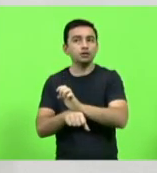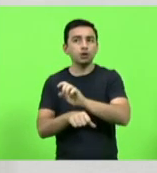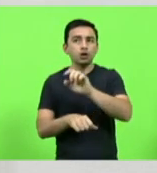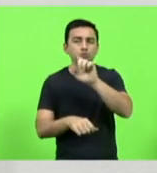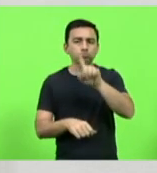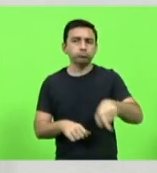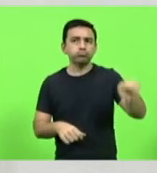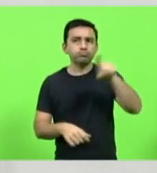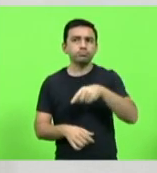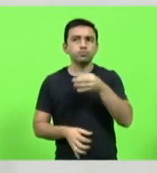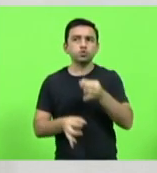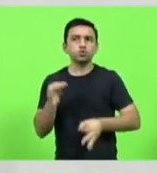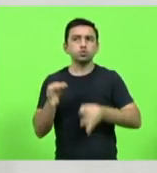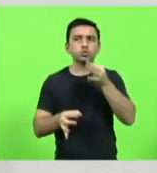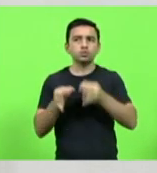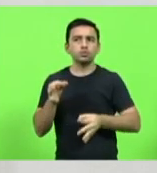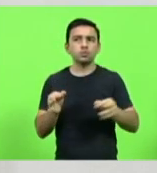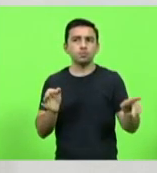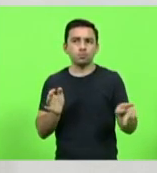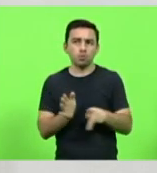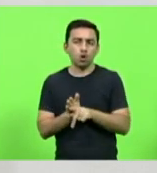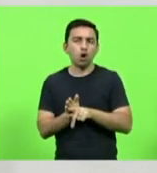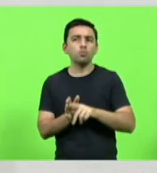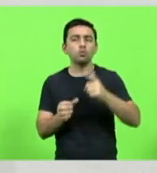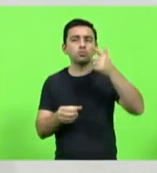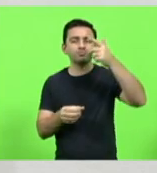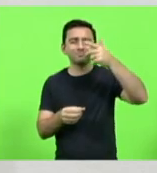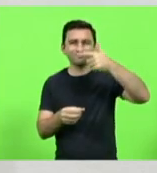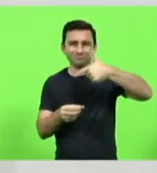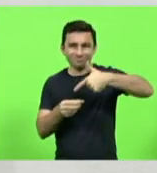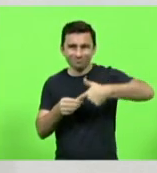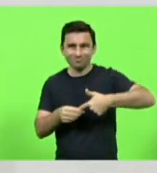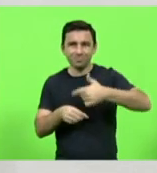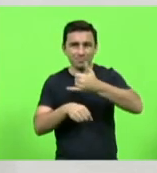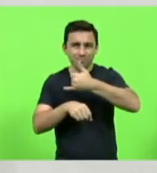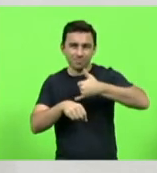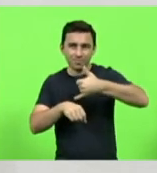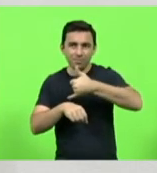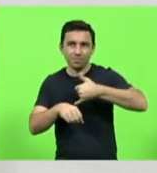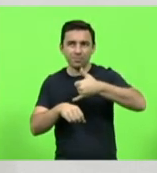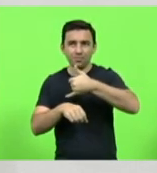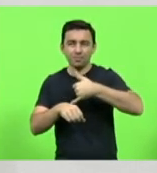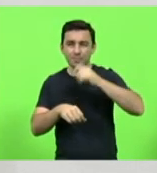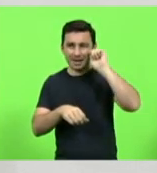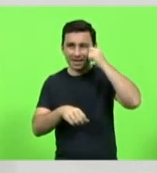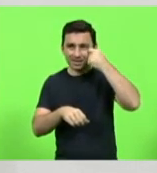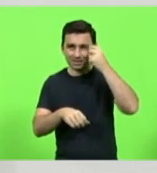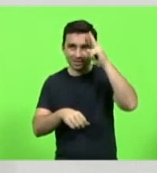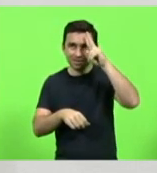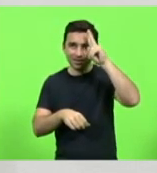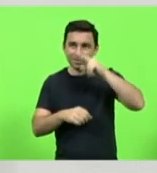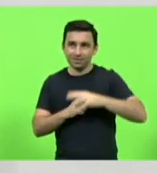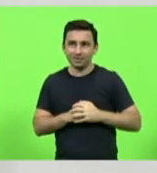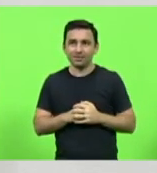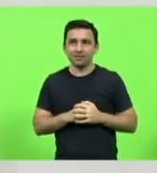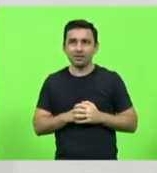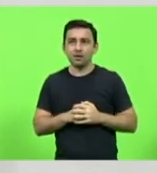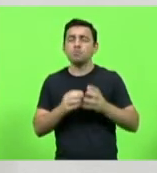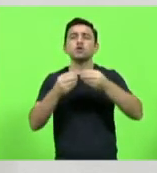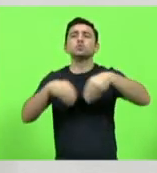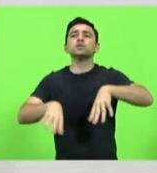julgamento da questão dos royalties do petróleo. O único prejudicado naquele caso foi